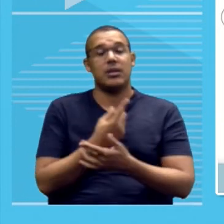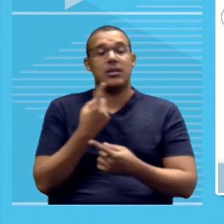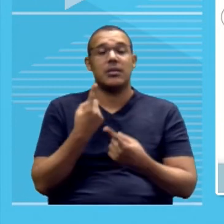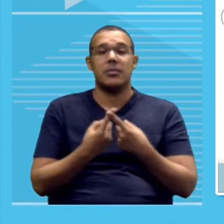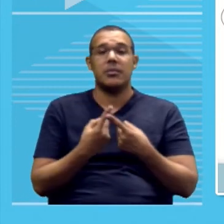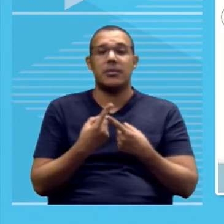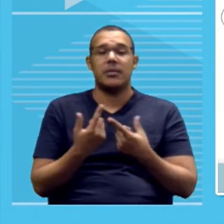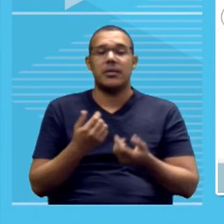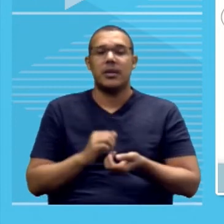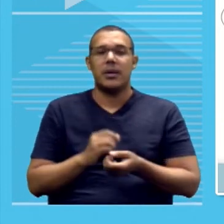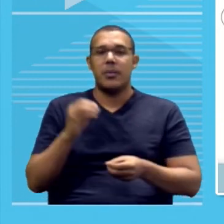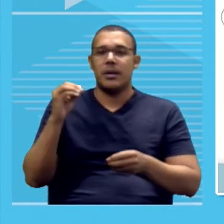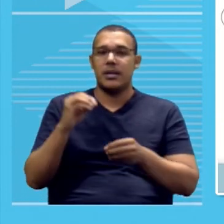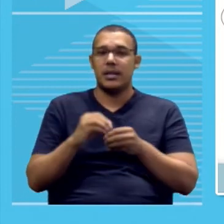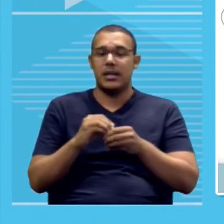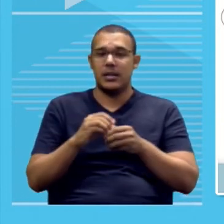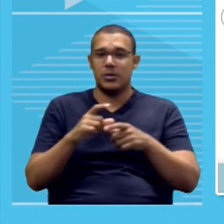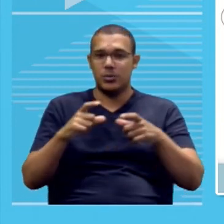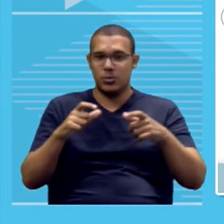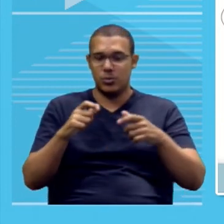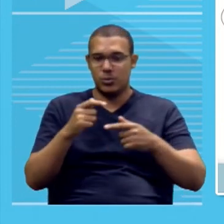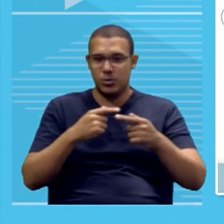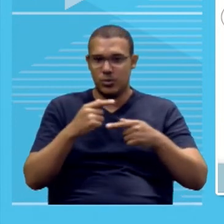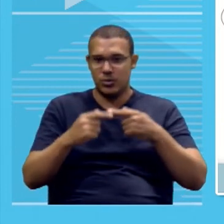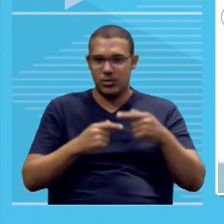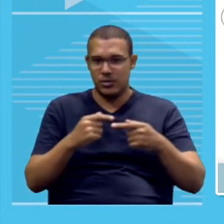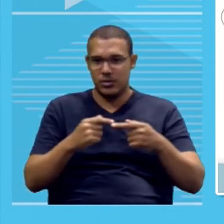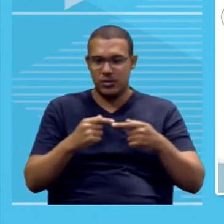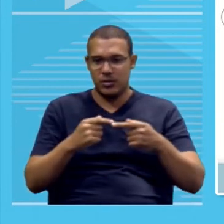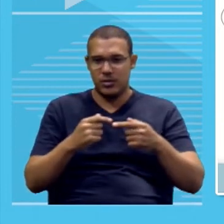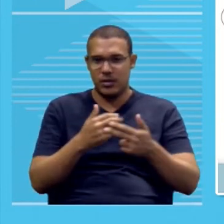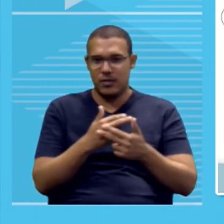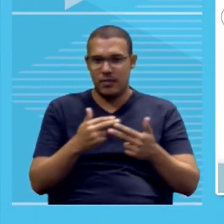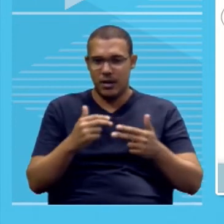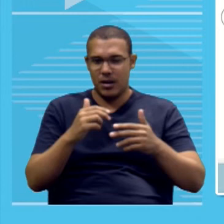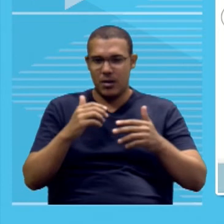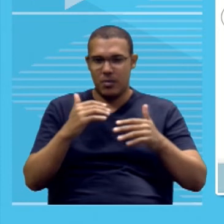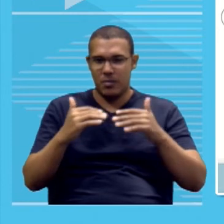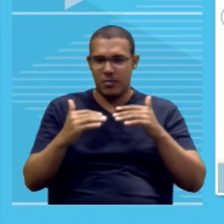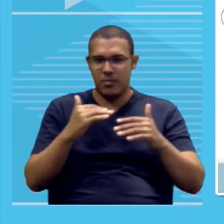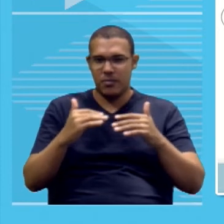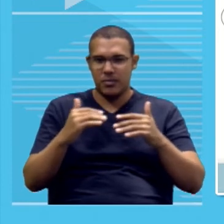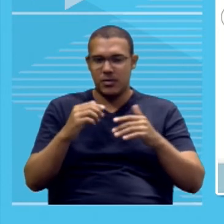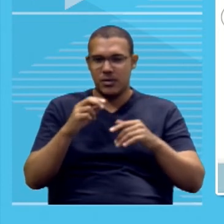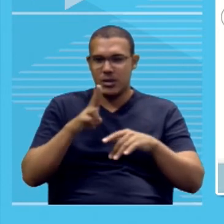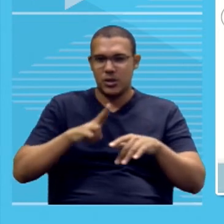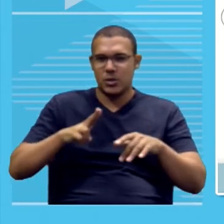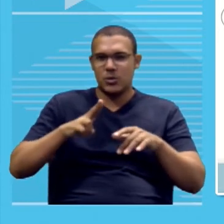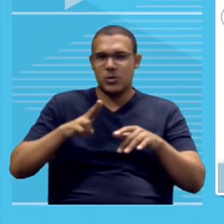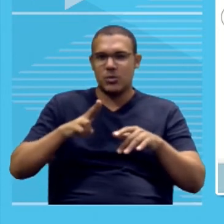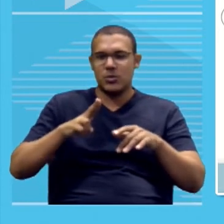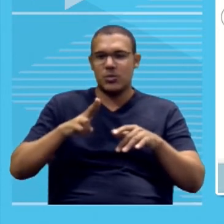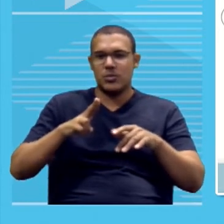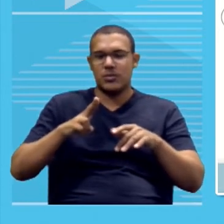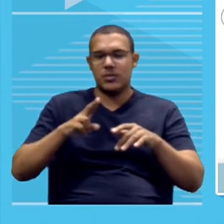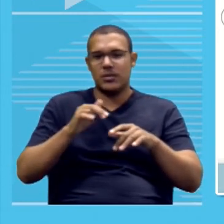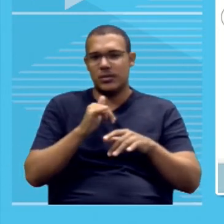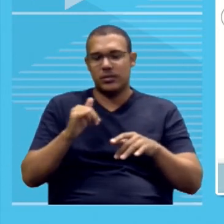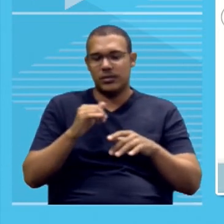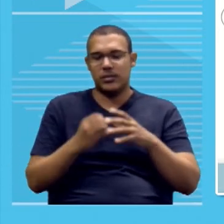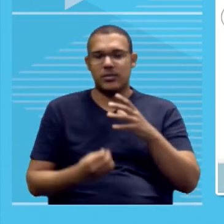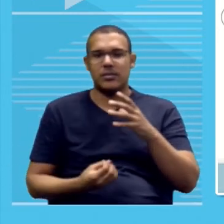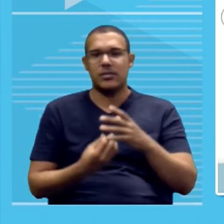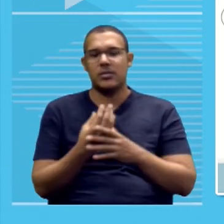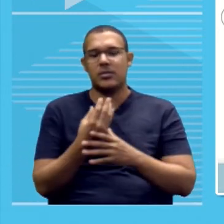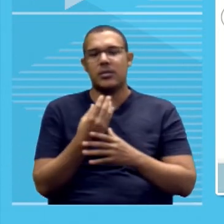Porque dentro desse gerador, você tem uma série de movimentos, de consumos, na verdade, que vão gerar aquele